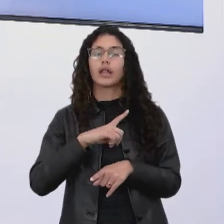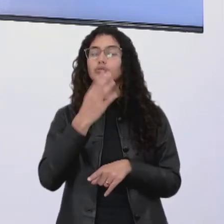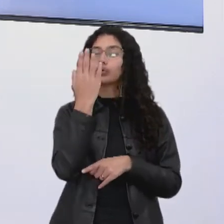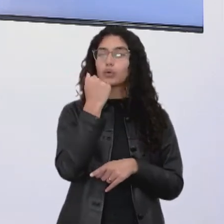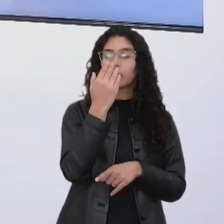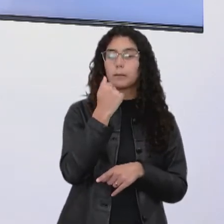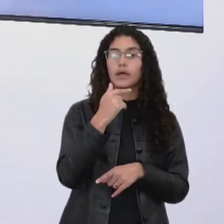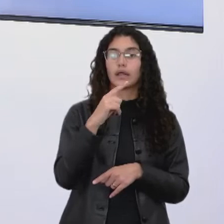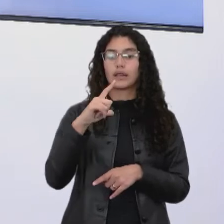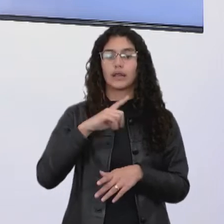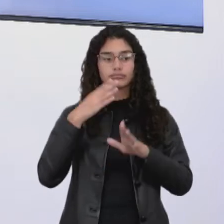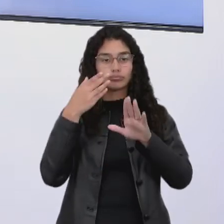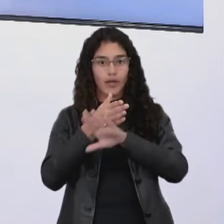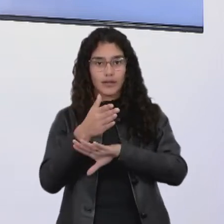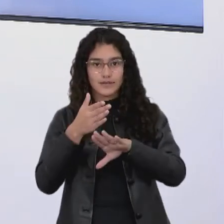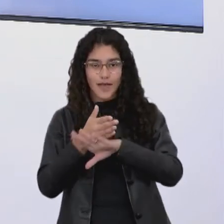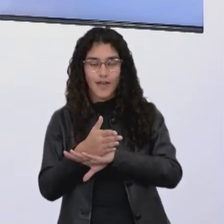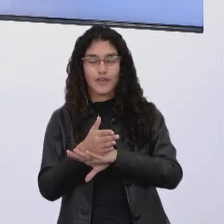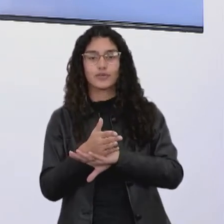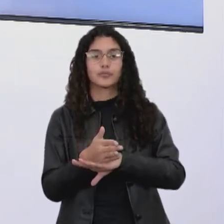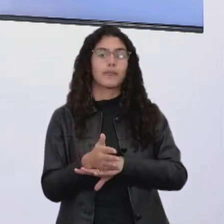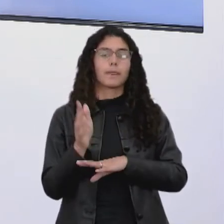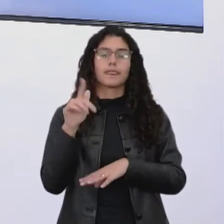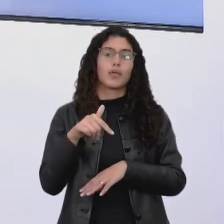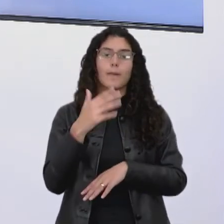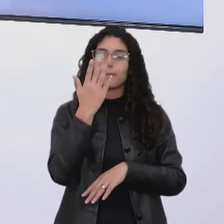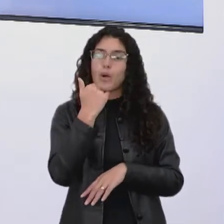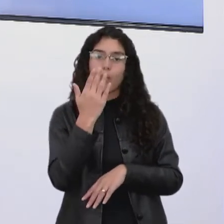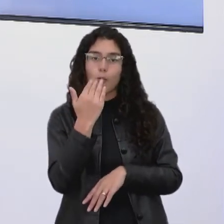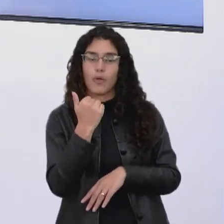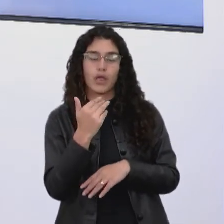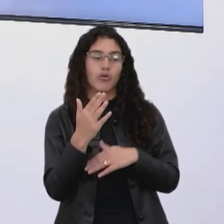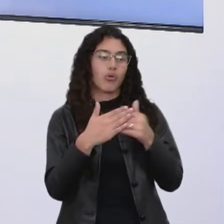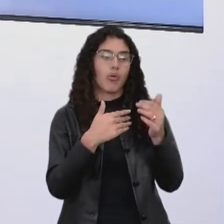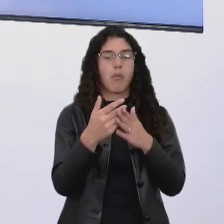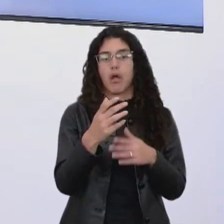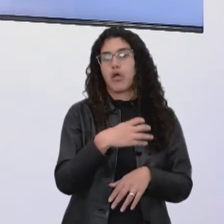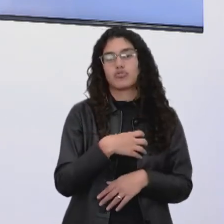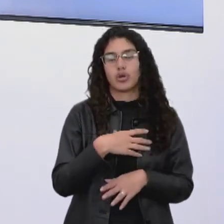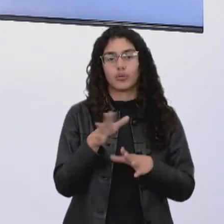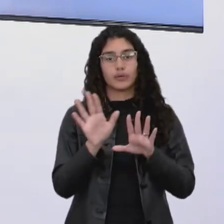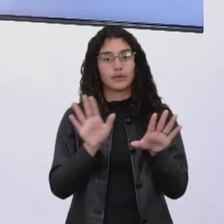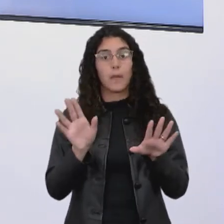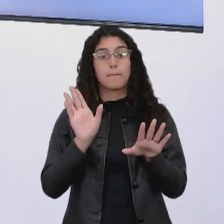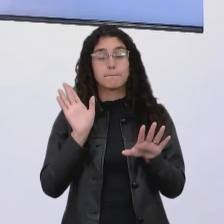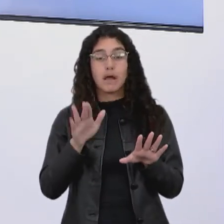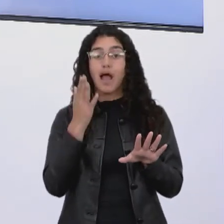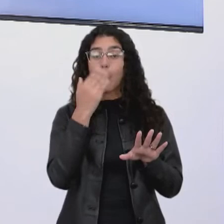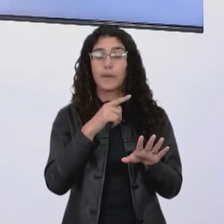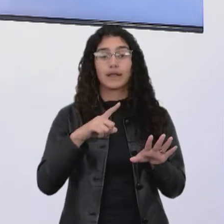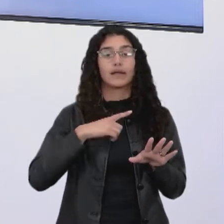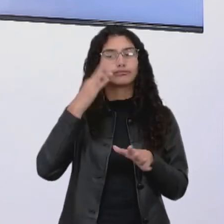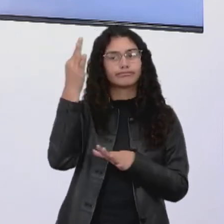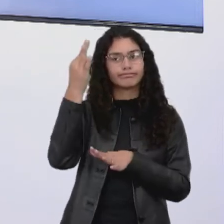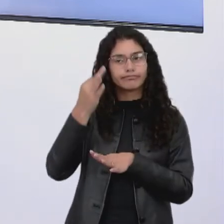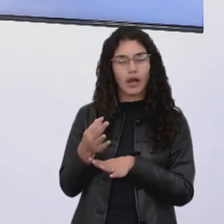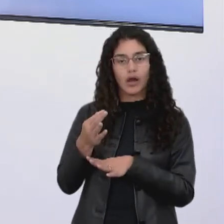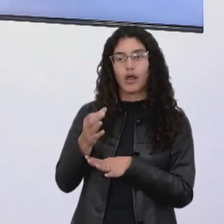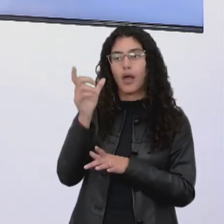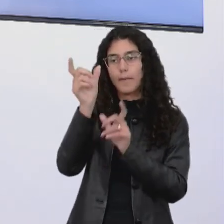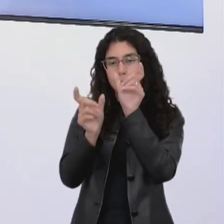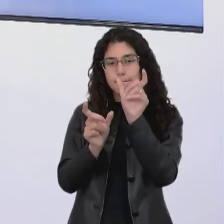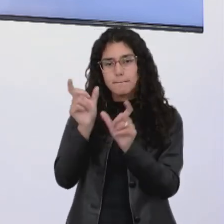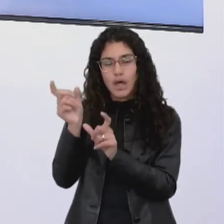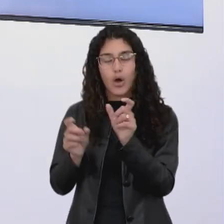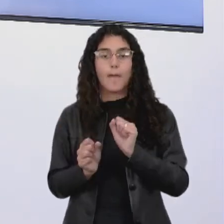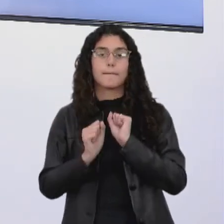alimentação, de dar acesso à alimentação, não é uma alimentação de qualquer jeito, mas é uma alimentação que garanta que essas pessoas,